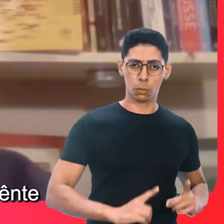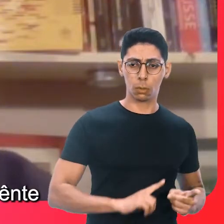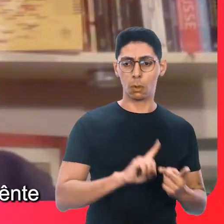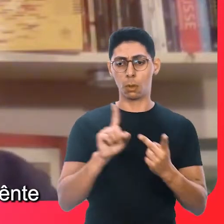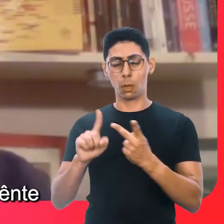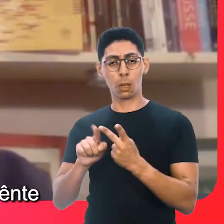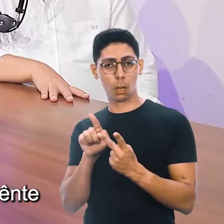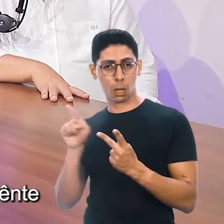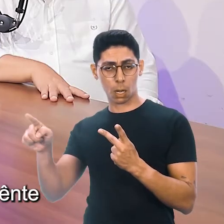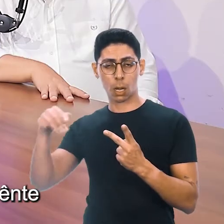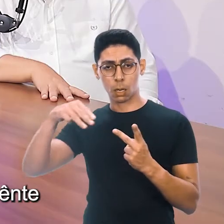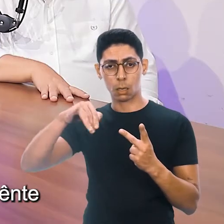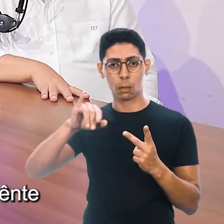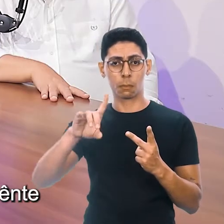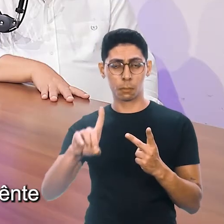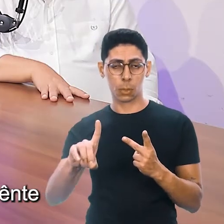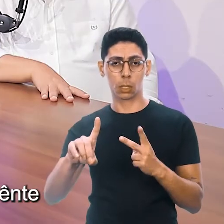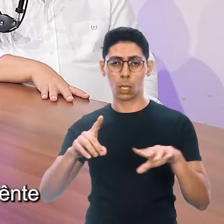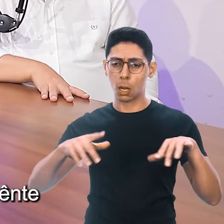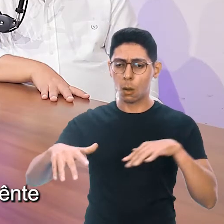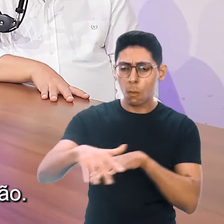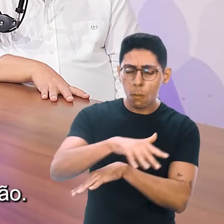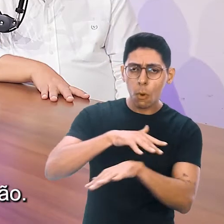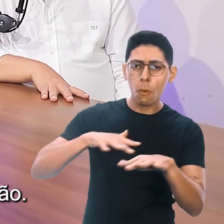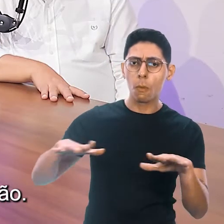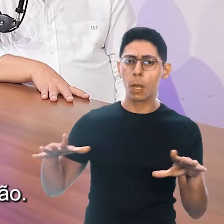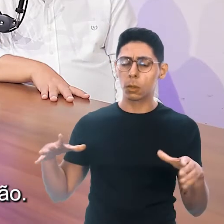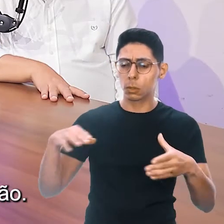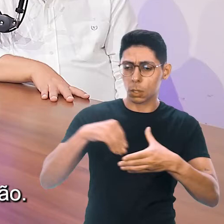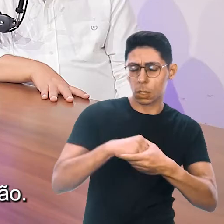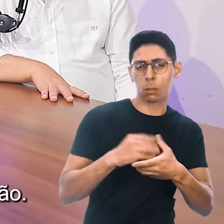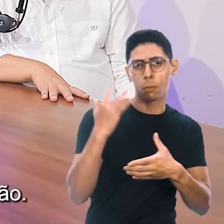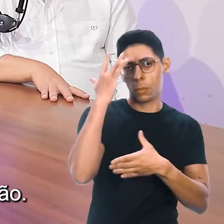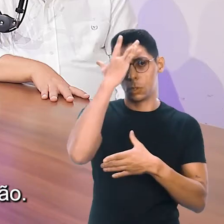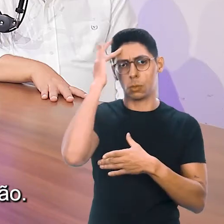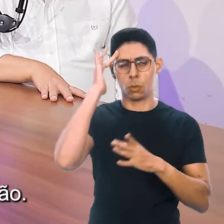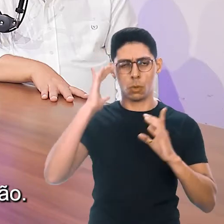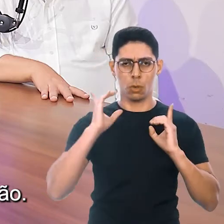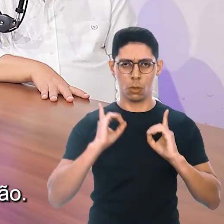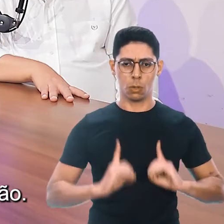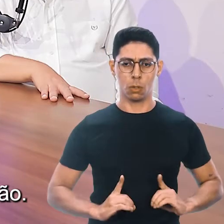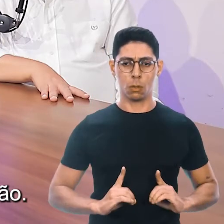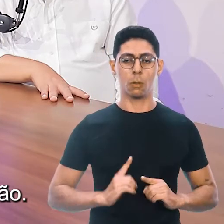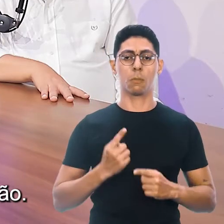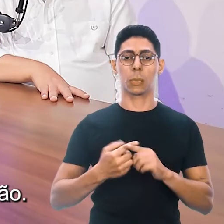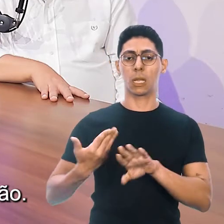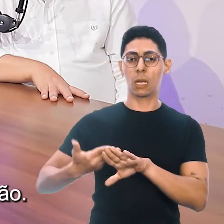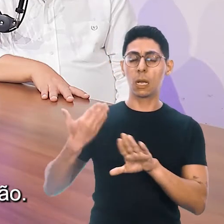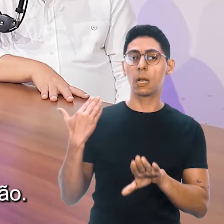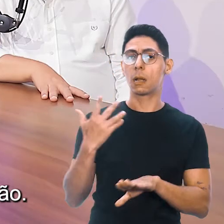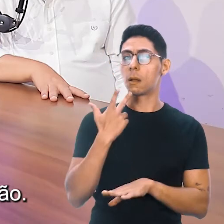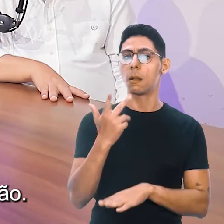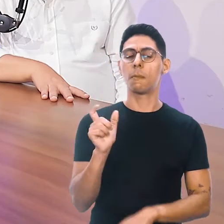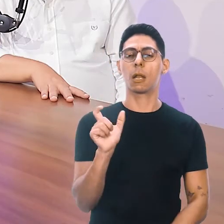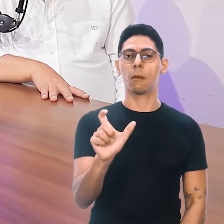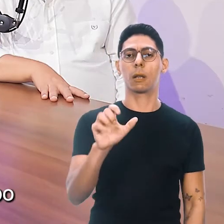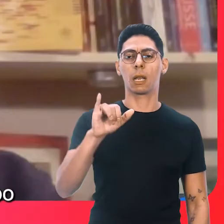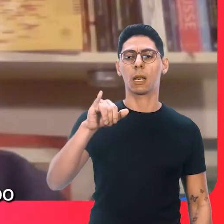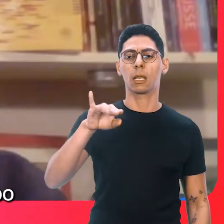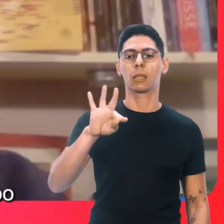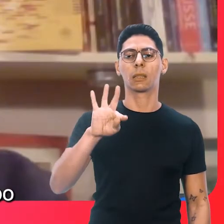o MID, Movimento de Integração do Deficiente, porque naquela época a gente falava integração, não usava o termo